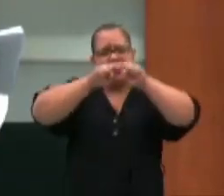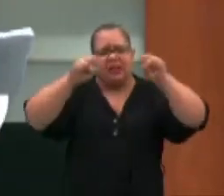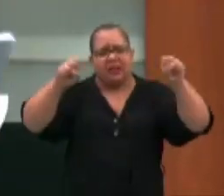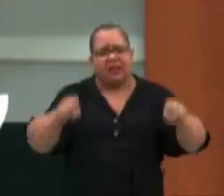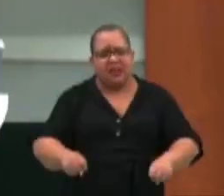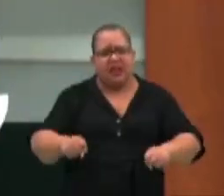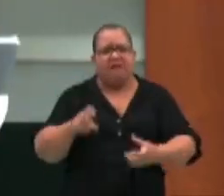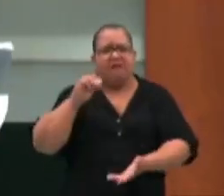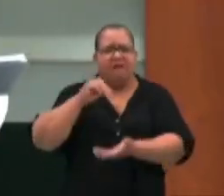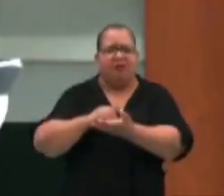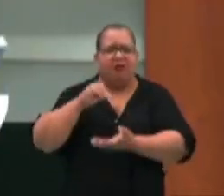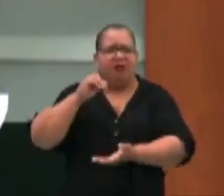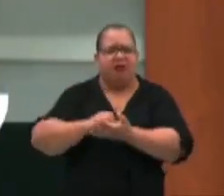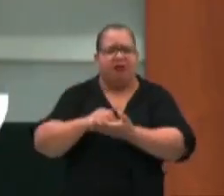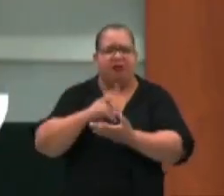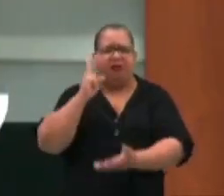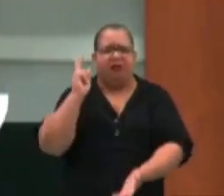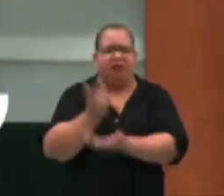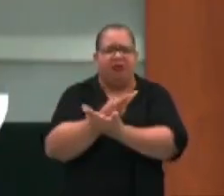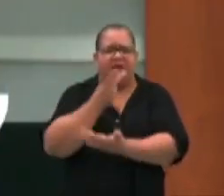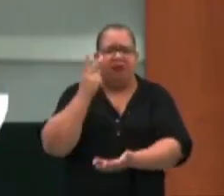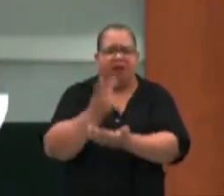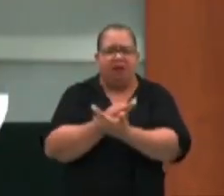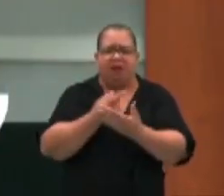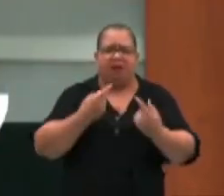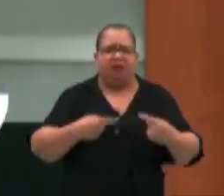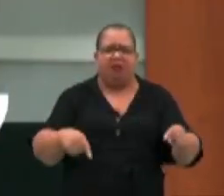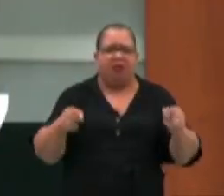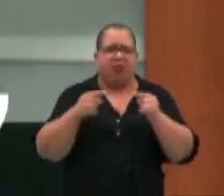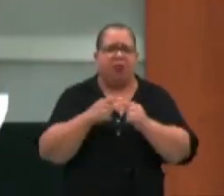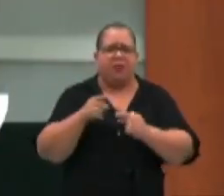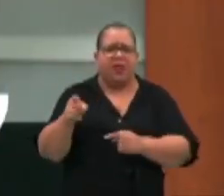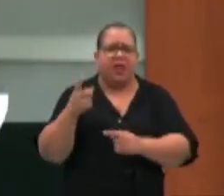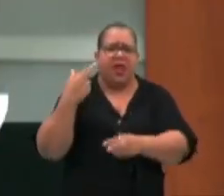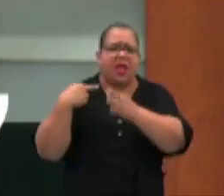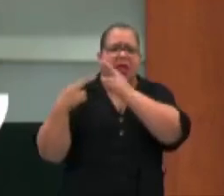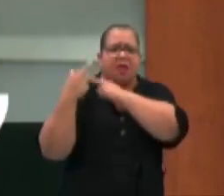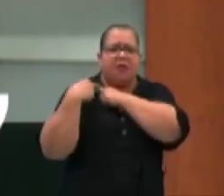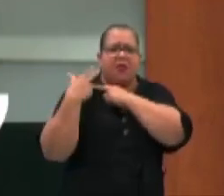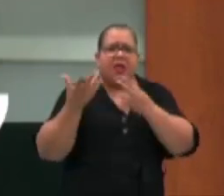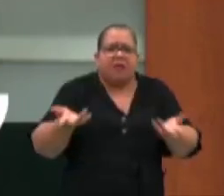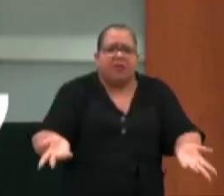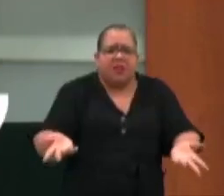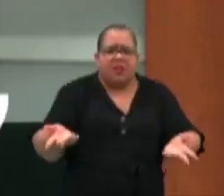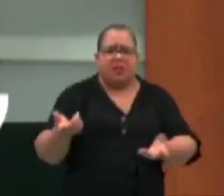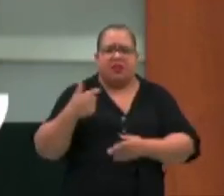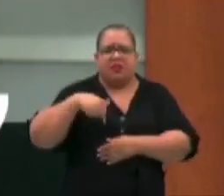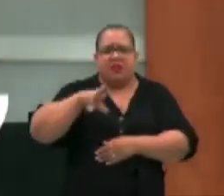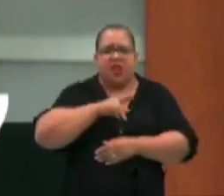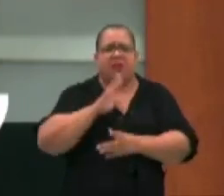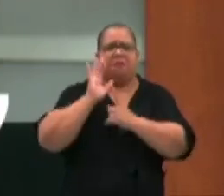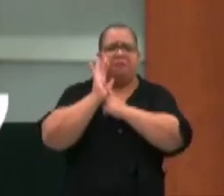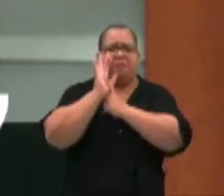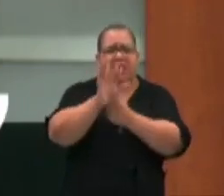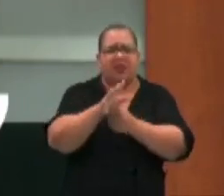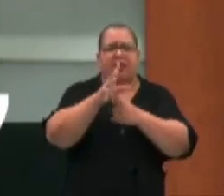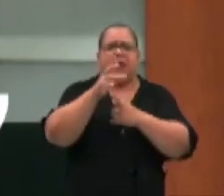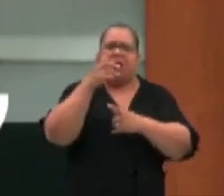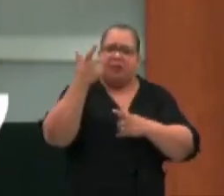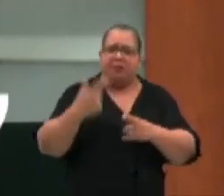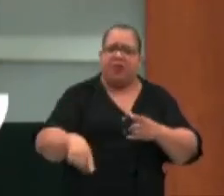sistema que não dá conta de cumprir a tarefa para a qual foi previsto. Então, nós estamos apresentando esse